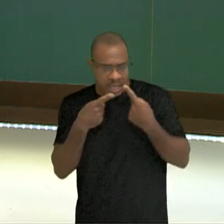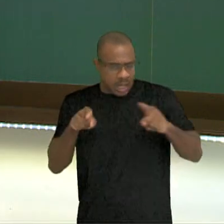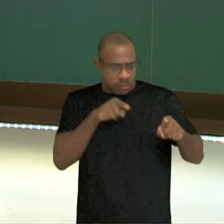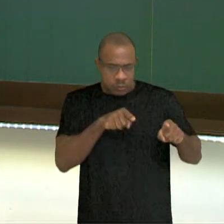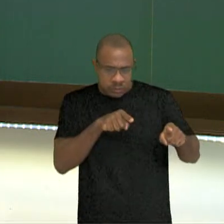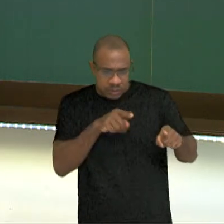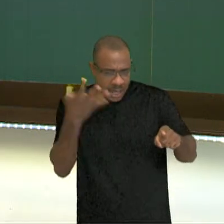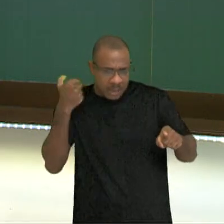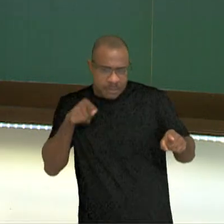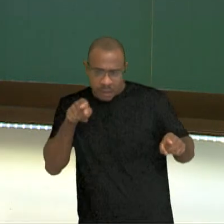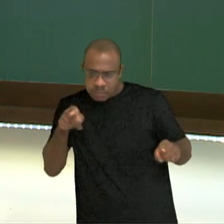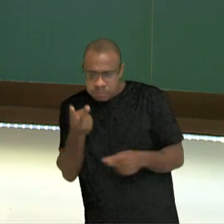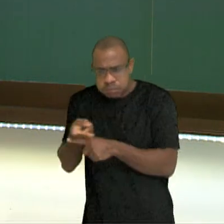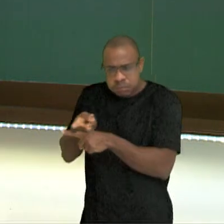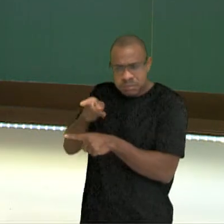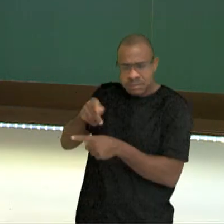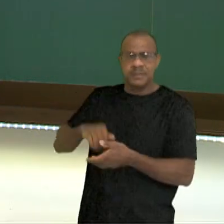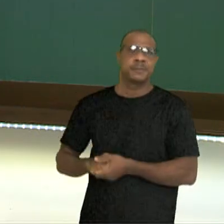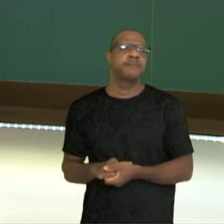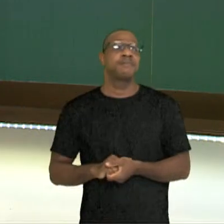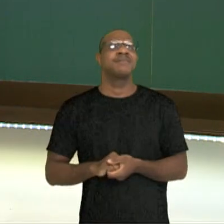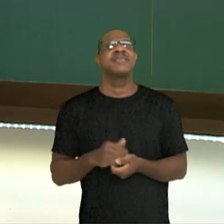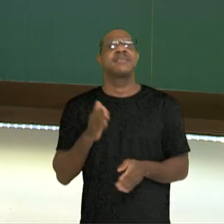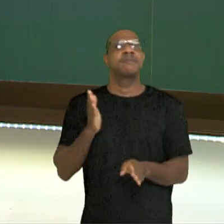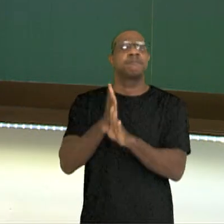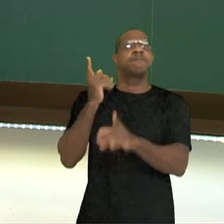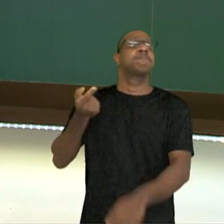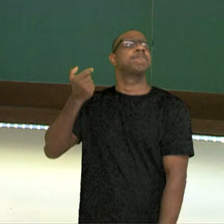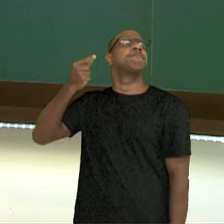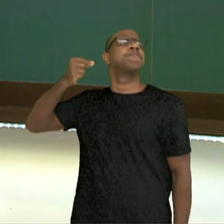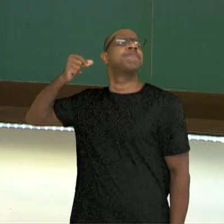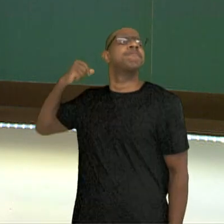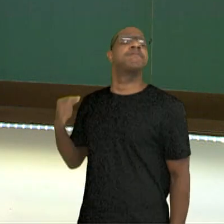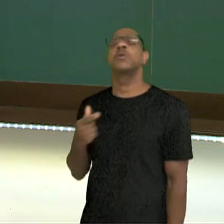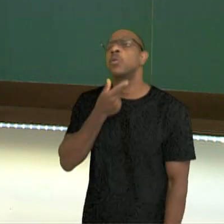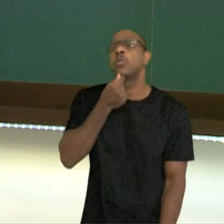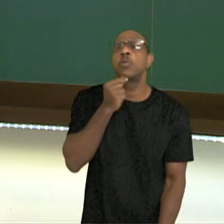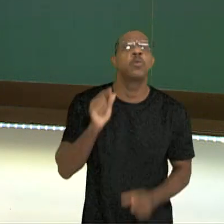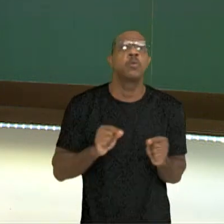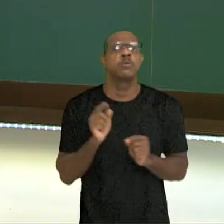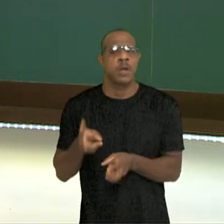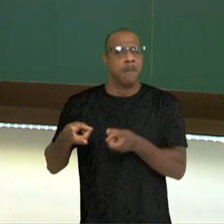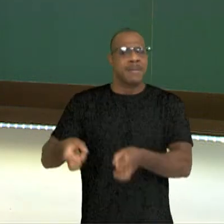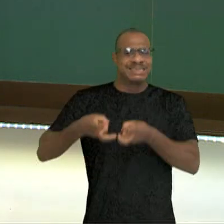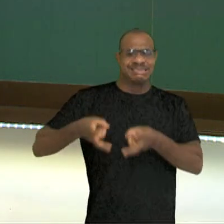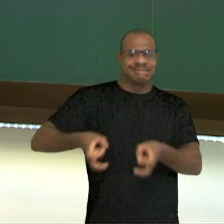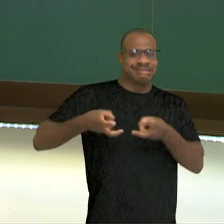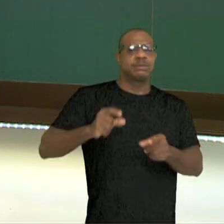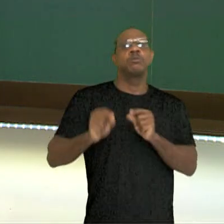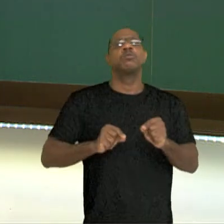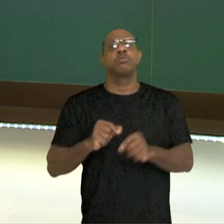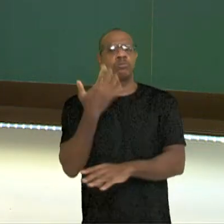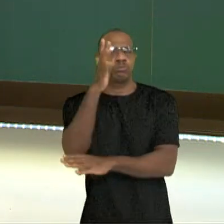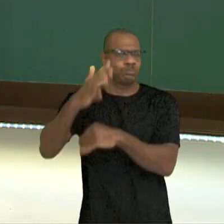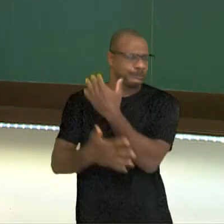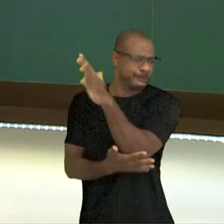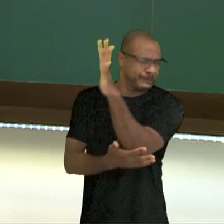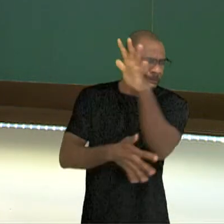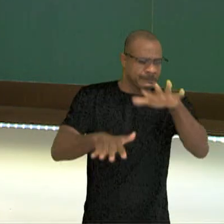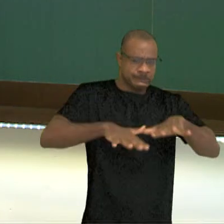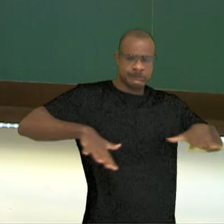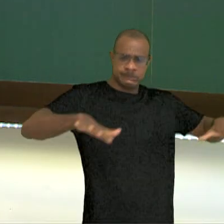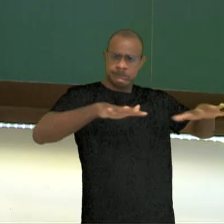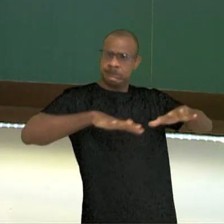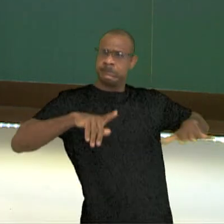aqui. Nos tempos primitivos, o homem já explorava os meios naturais à